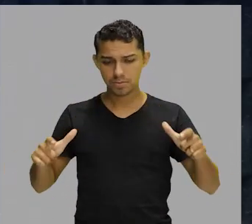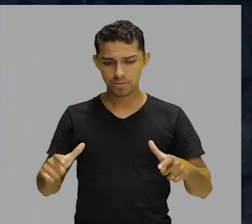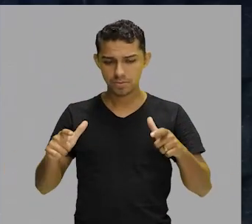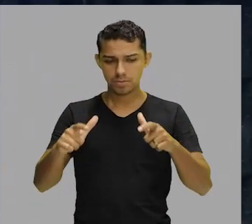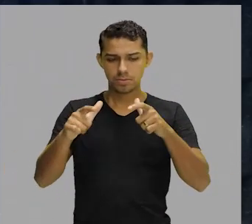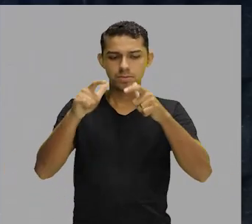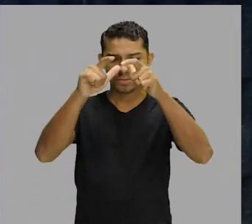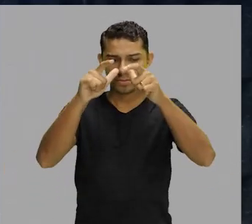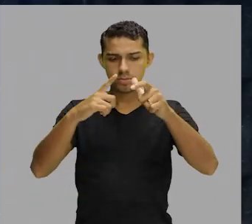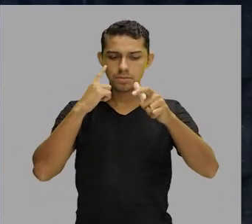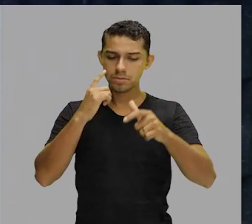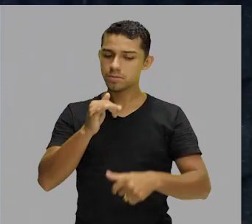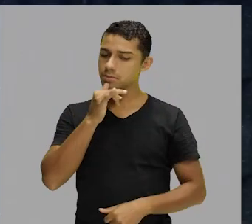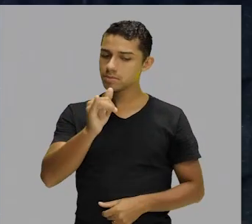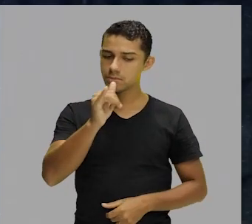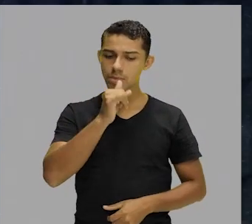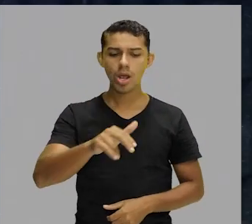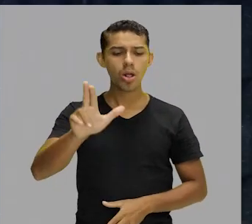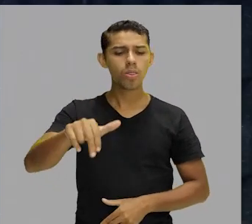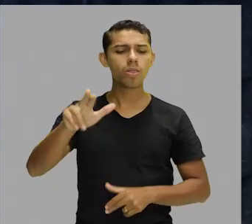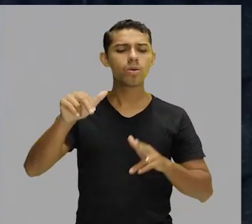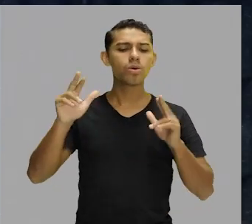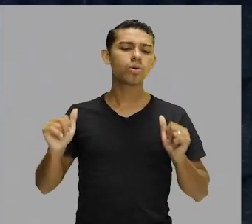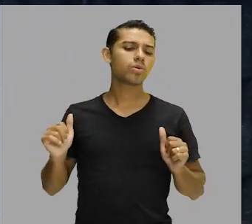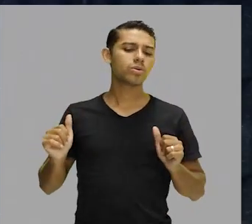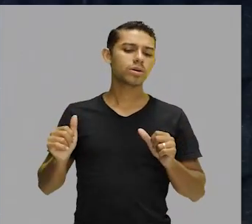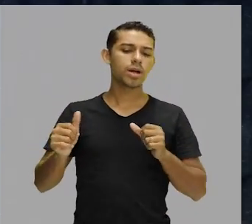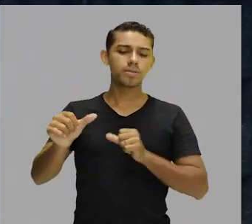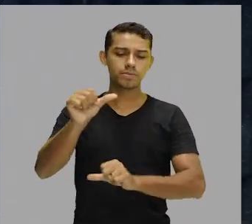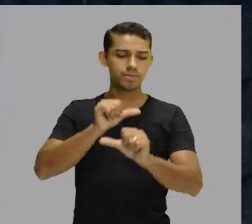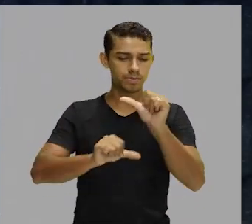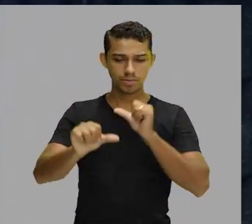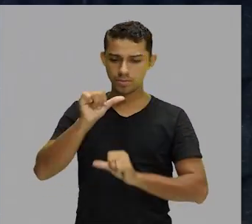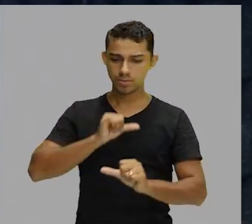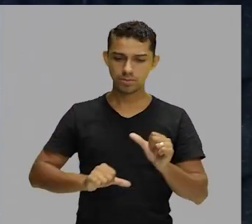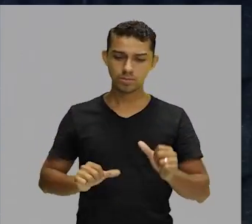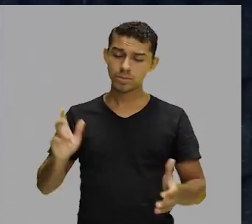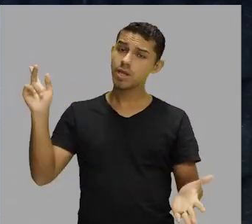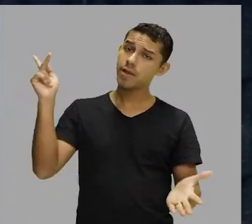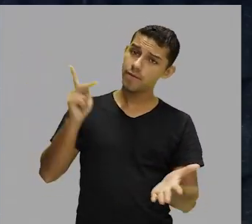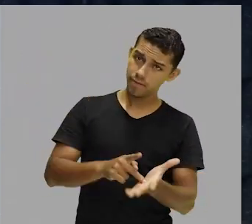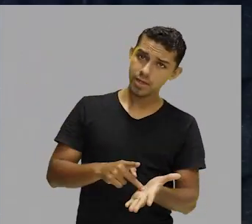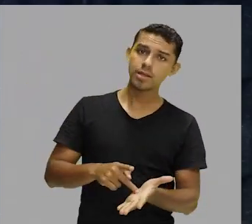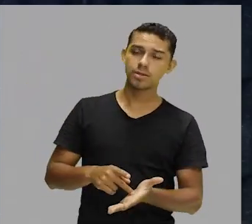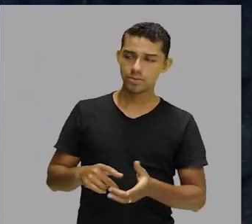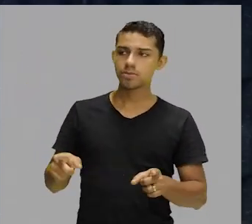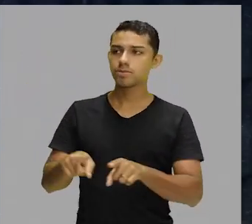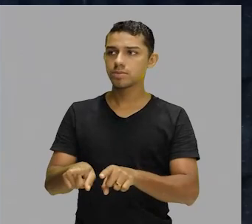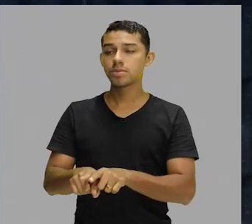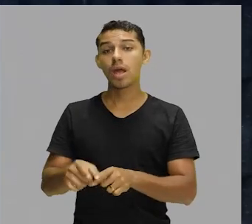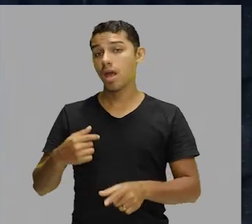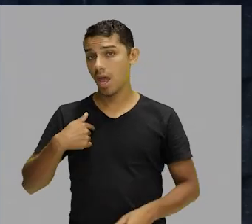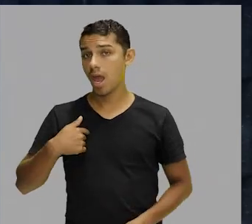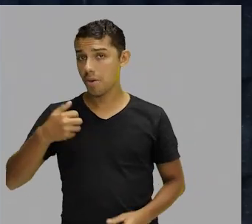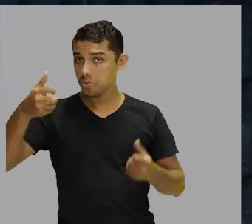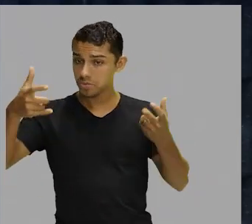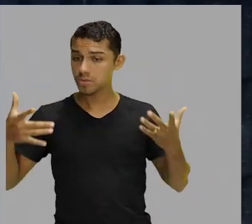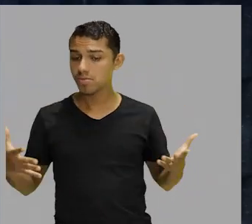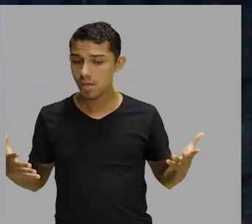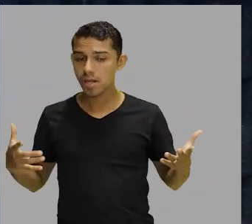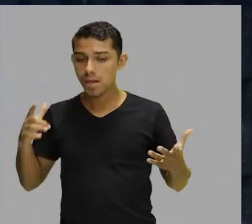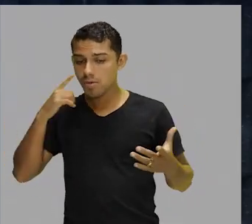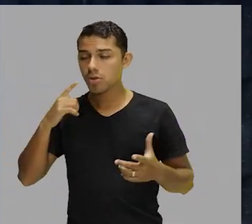energia nunca poderá ser invertida. Verdadeiro também, eu falei para vocês